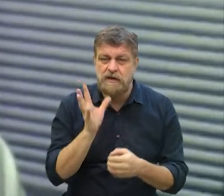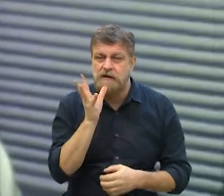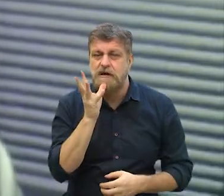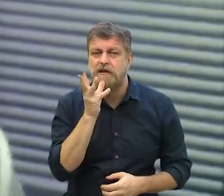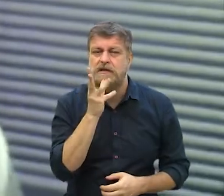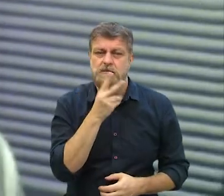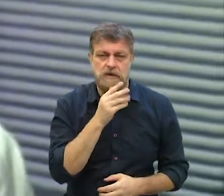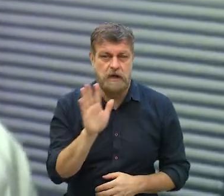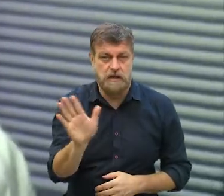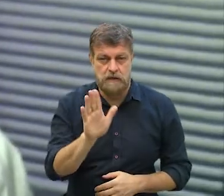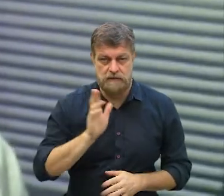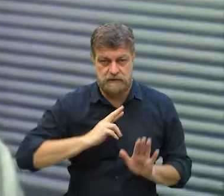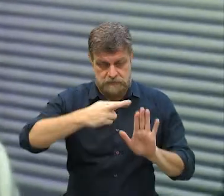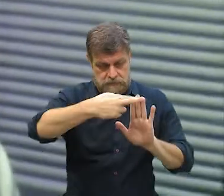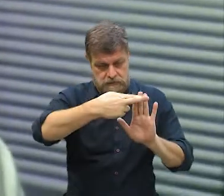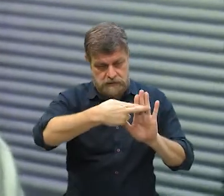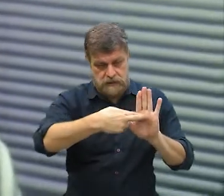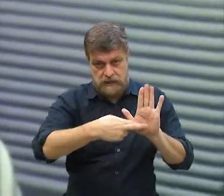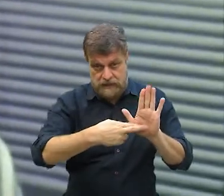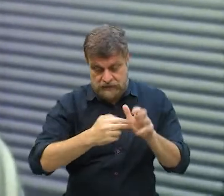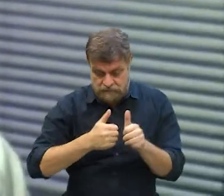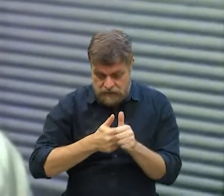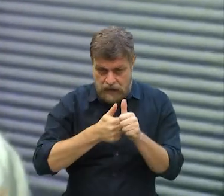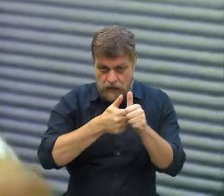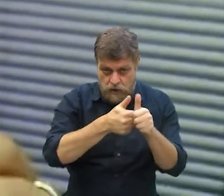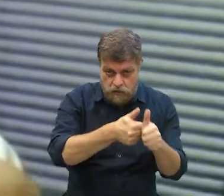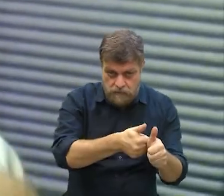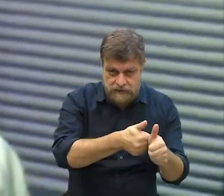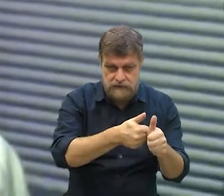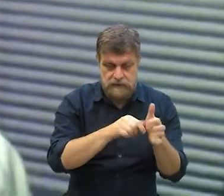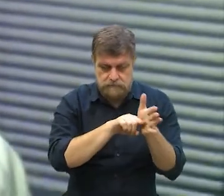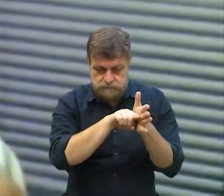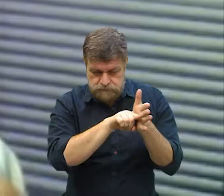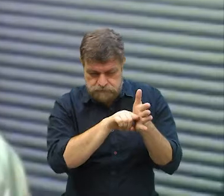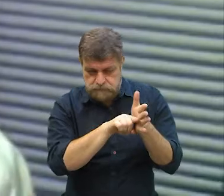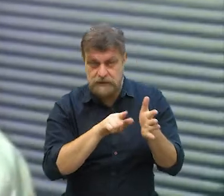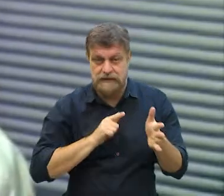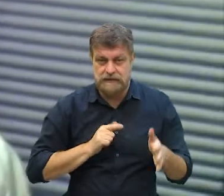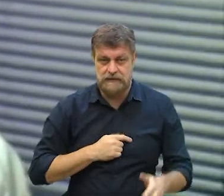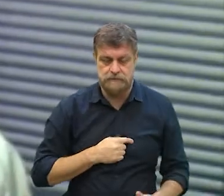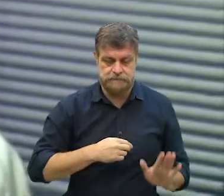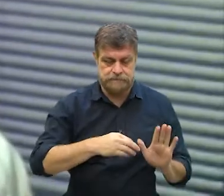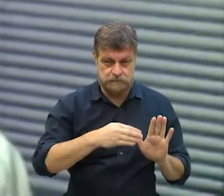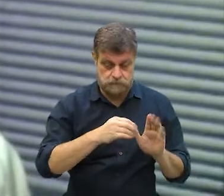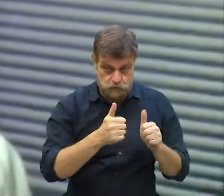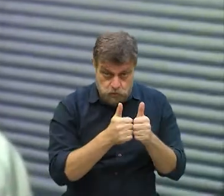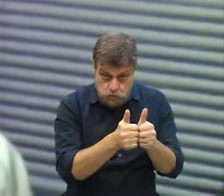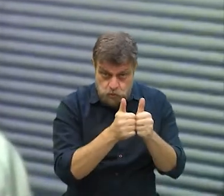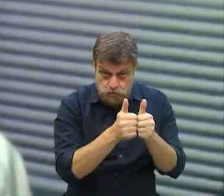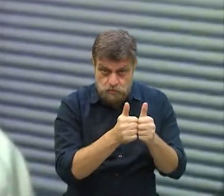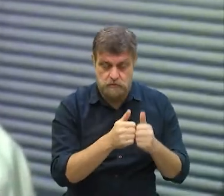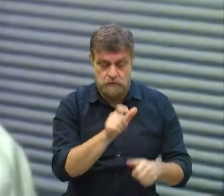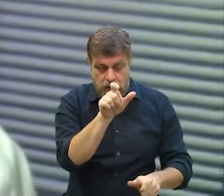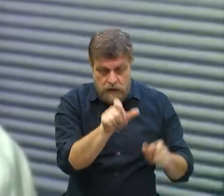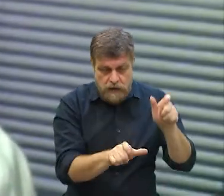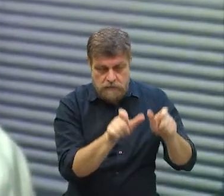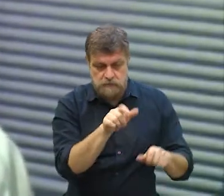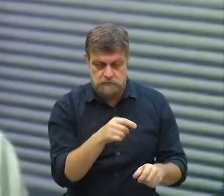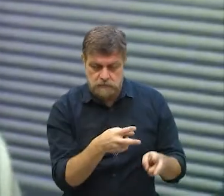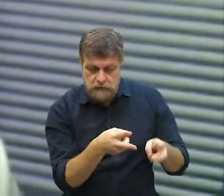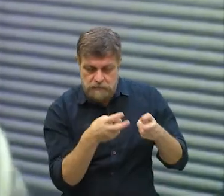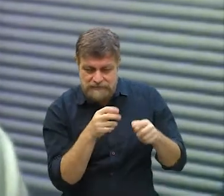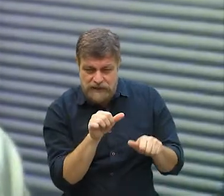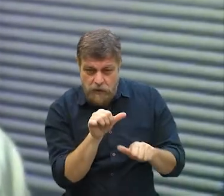anos. Não, você tem critérios realmente para acompanhamento, quando você tem o diagnóstico, você segue esse paciente de perto e